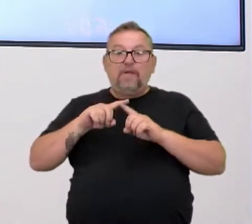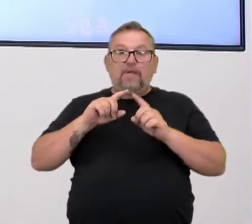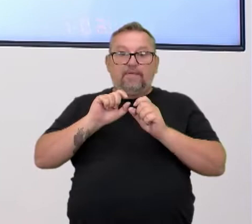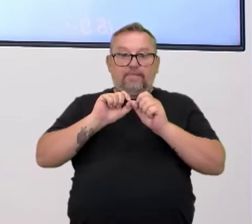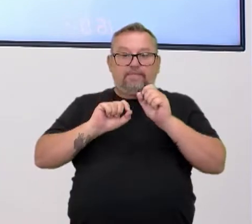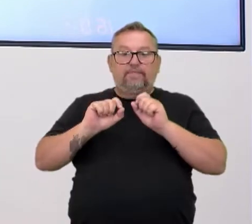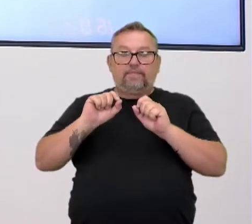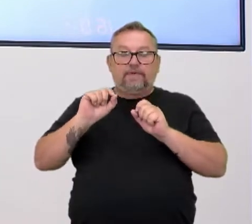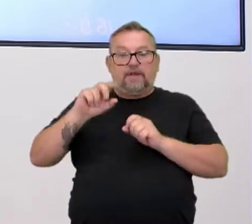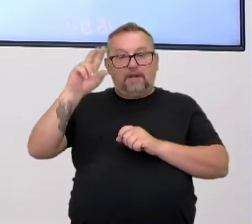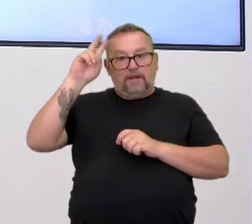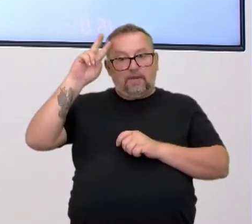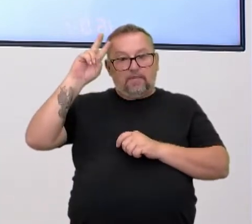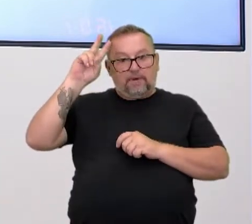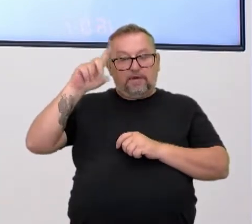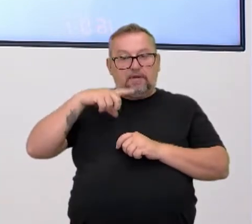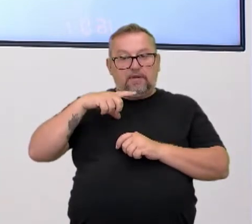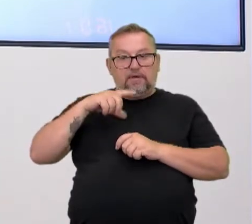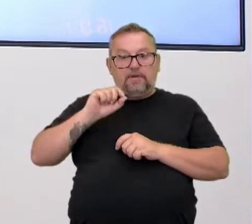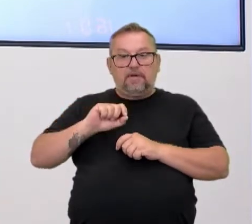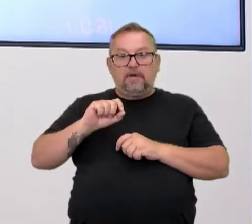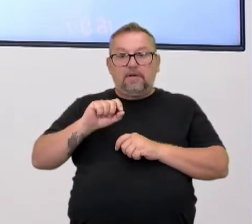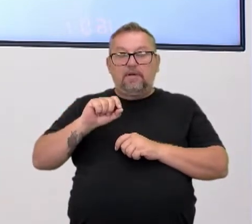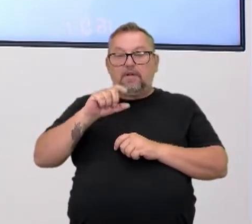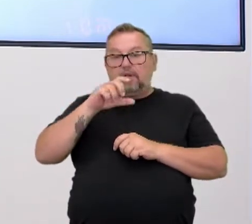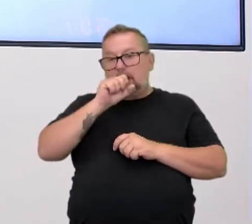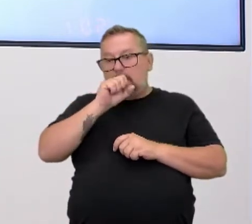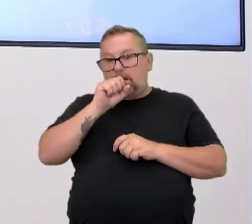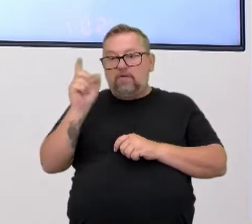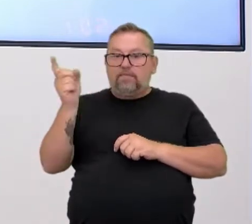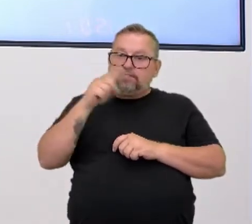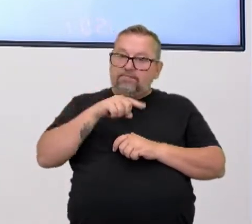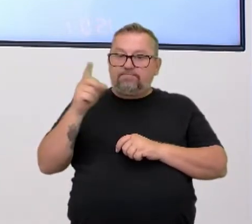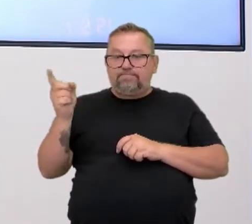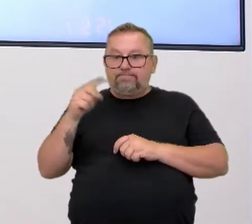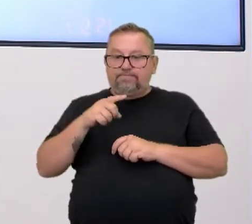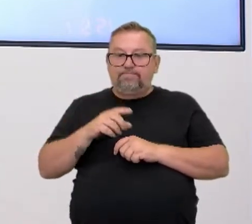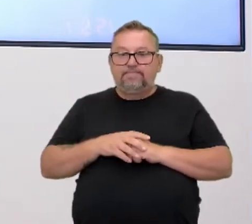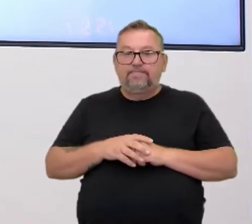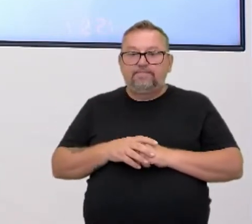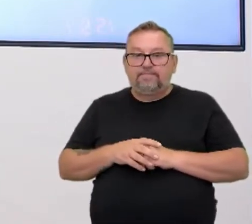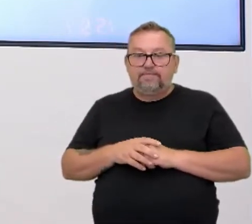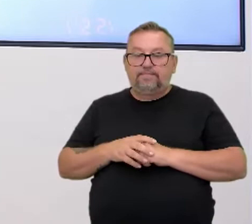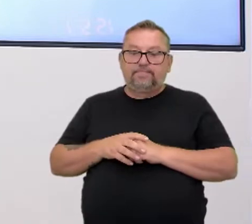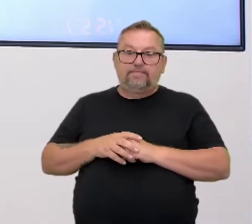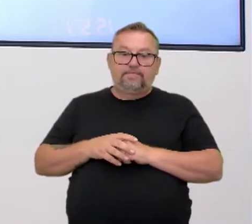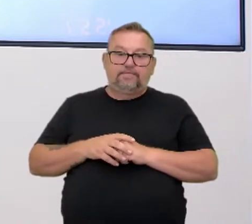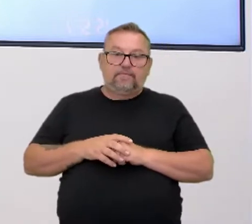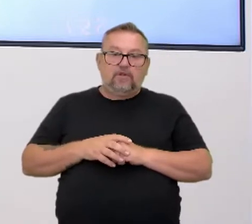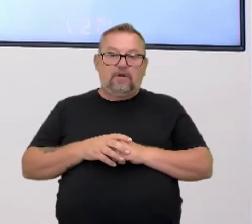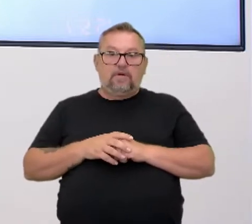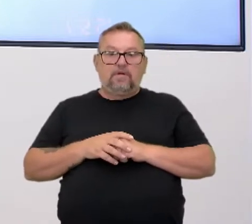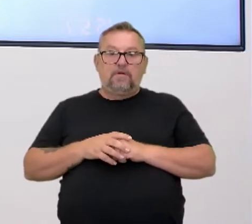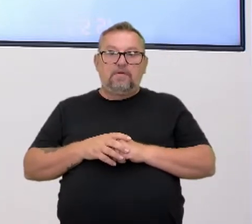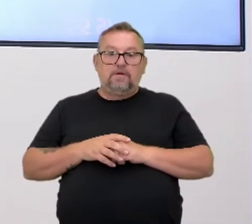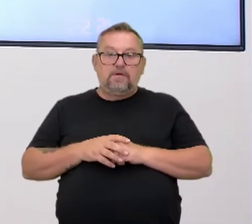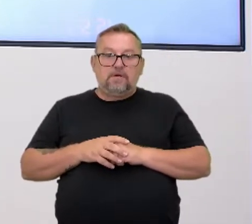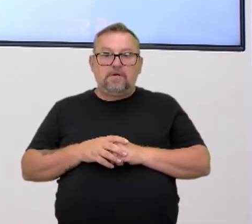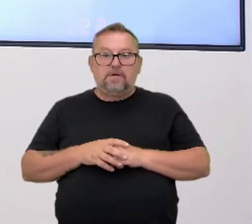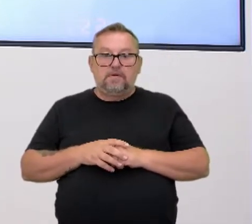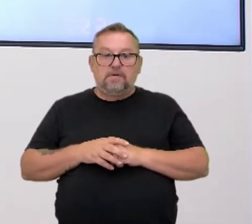aí. Lembrando aí que esse laranja pode conectar aí 2 primárias. Tá